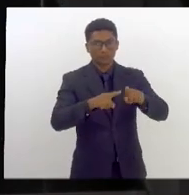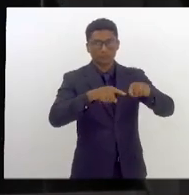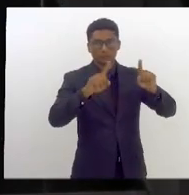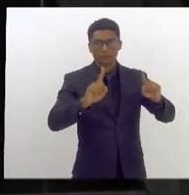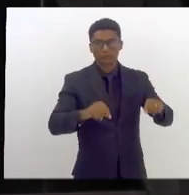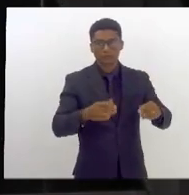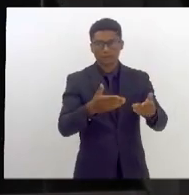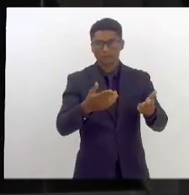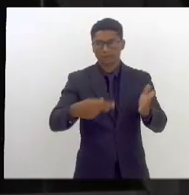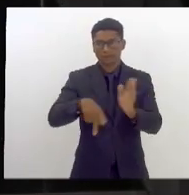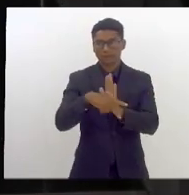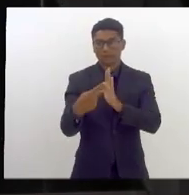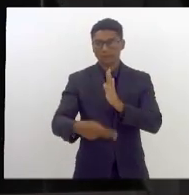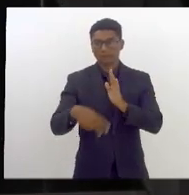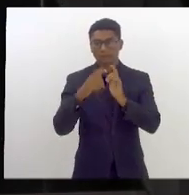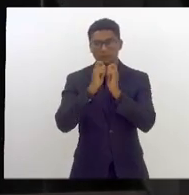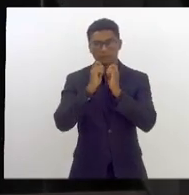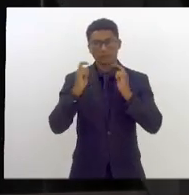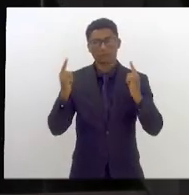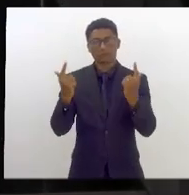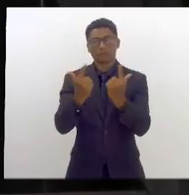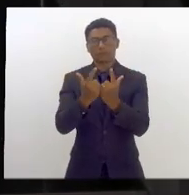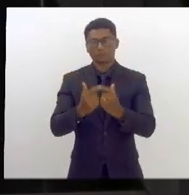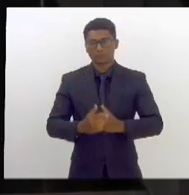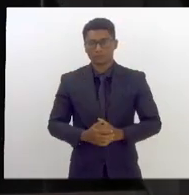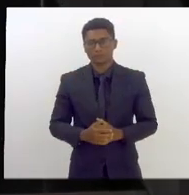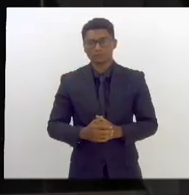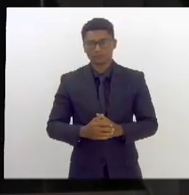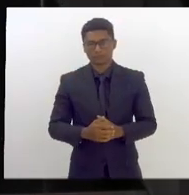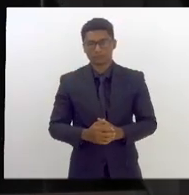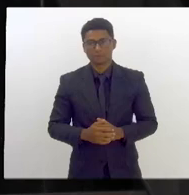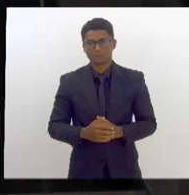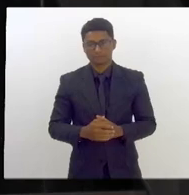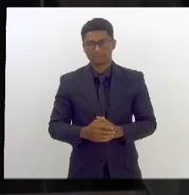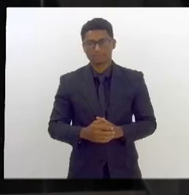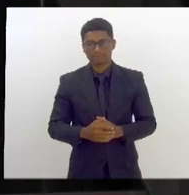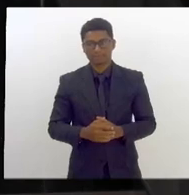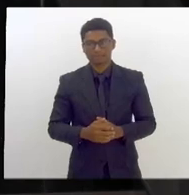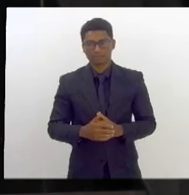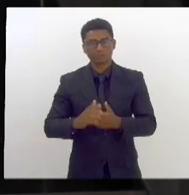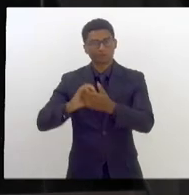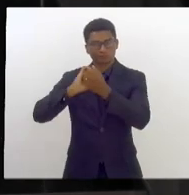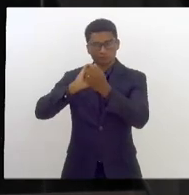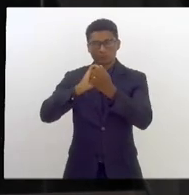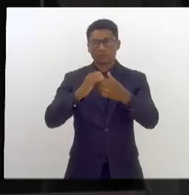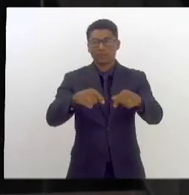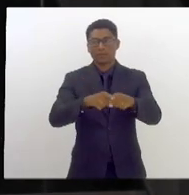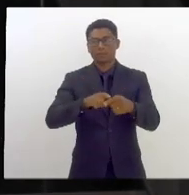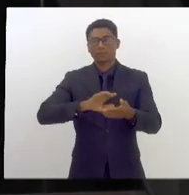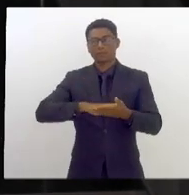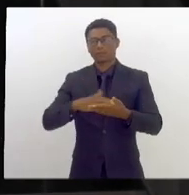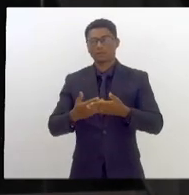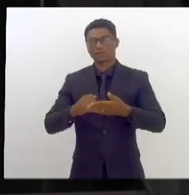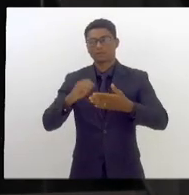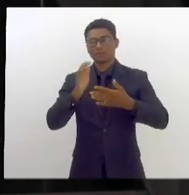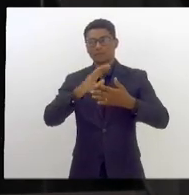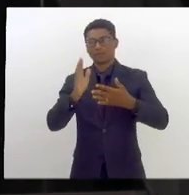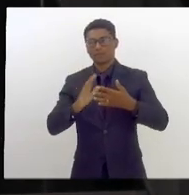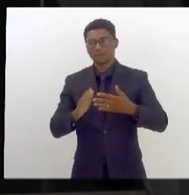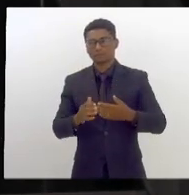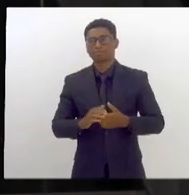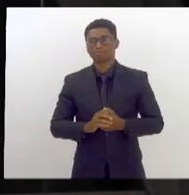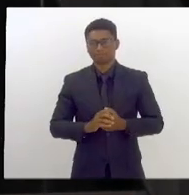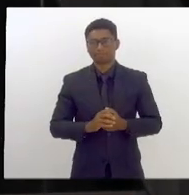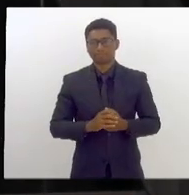nossos colegas aqui da Assembleia Legislativa do Estado do Rio de Janeiro desse momento saúde como sempre o nosso intérprete da língua brasileira de